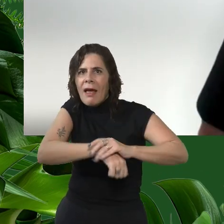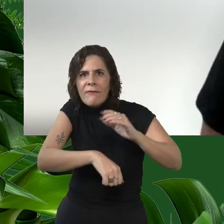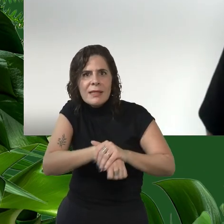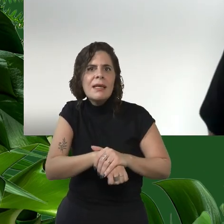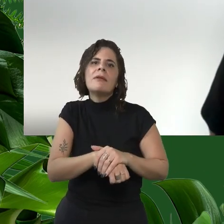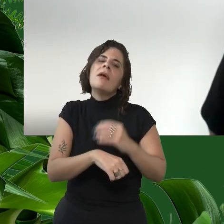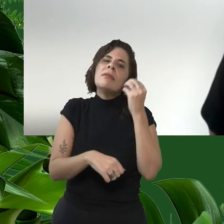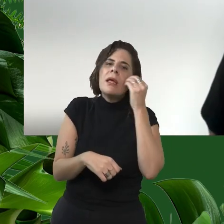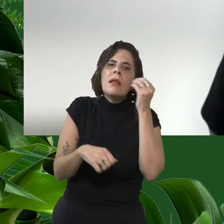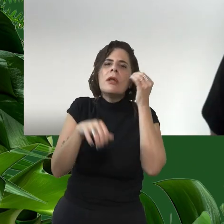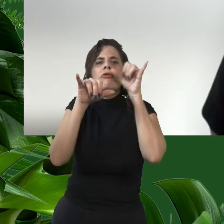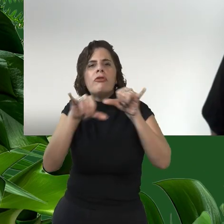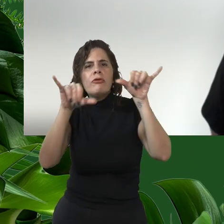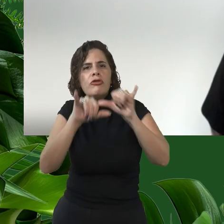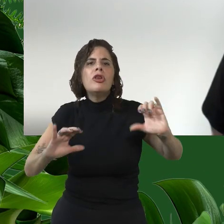difundir toda